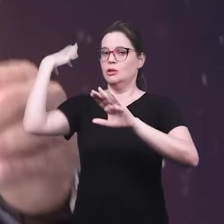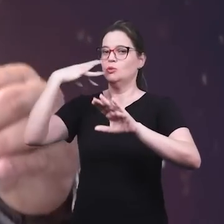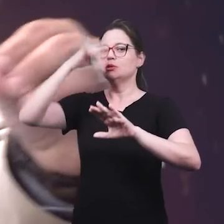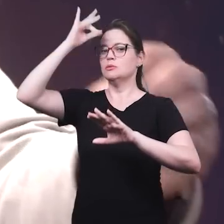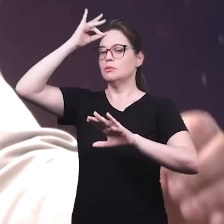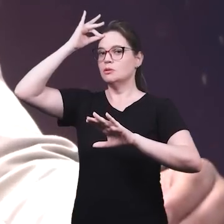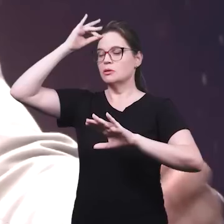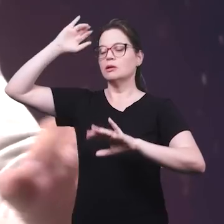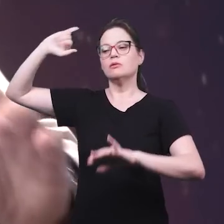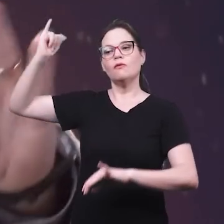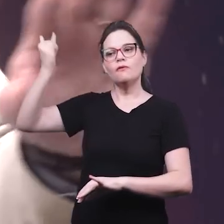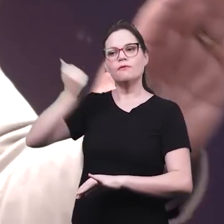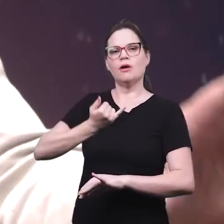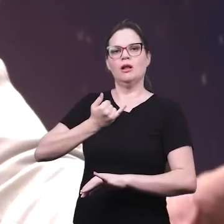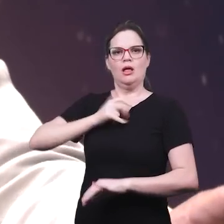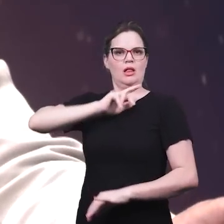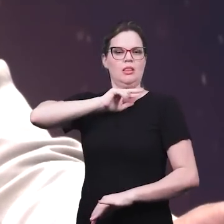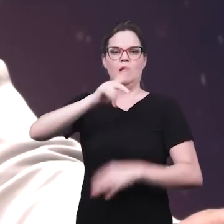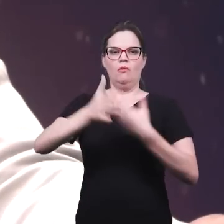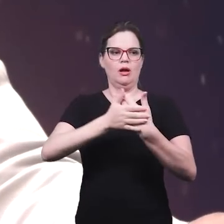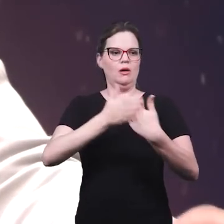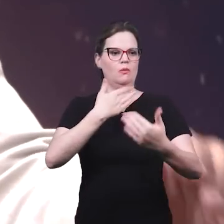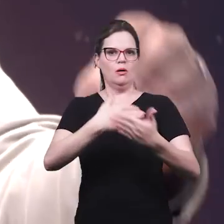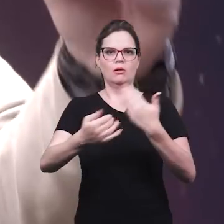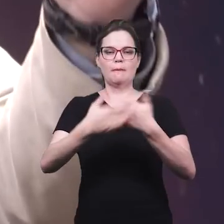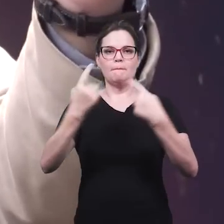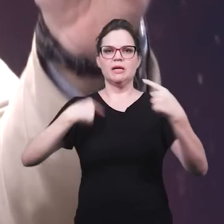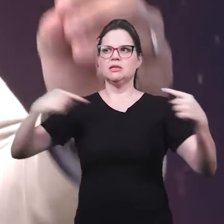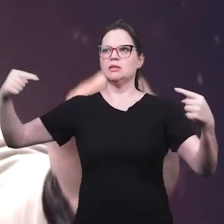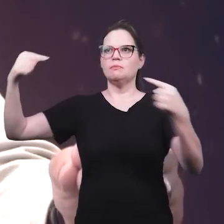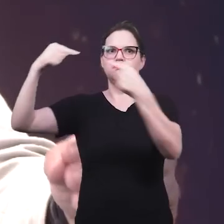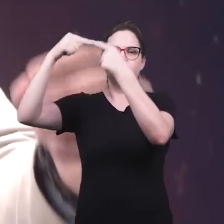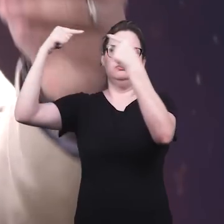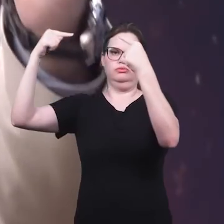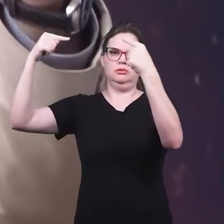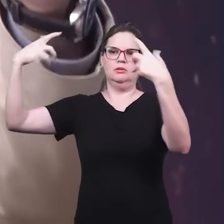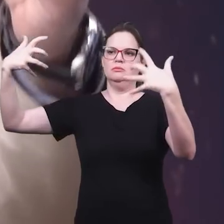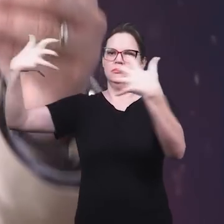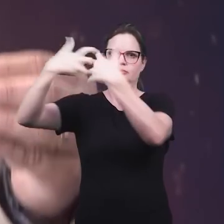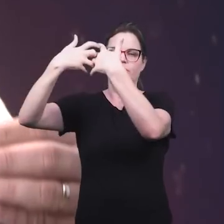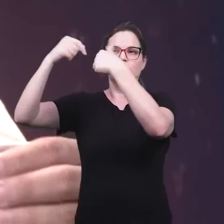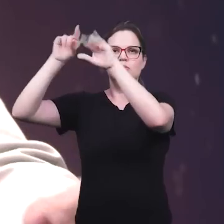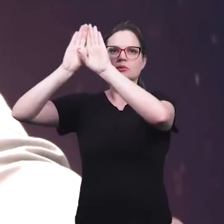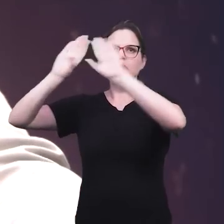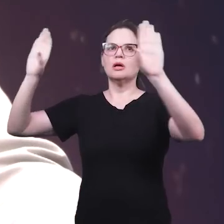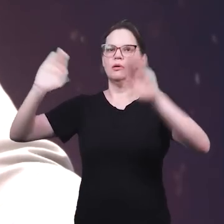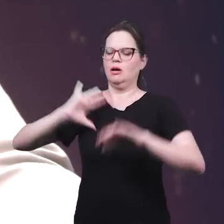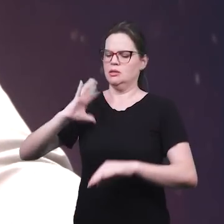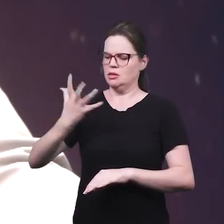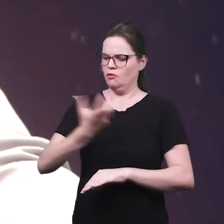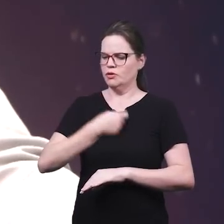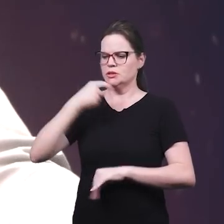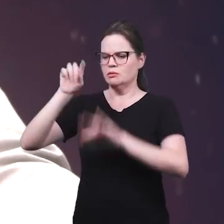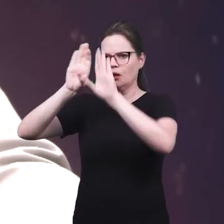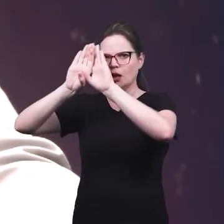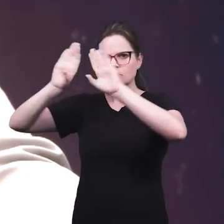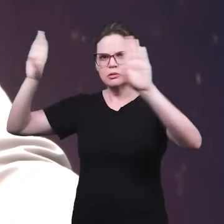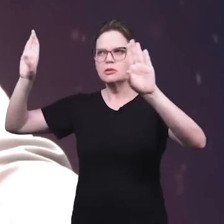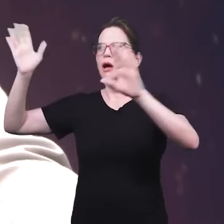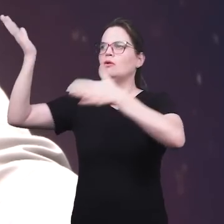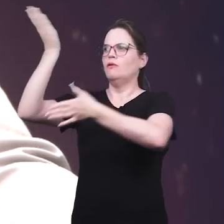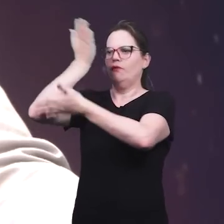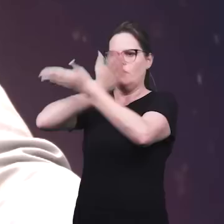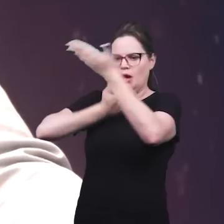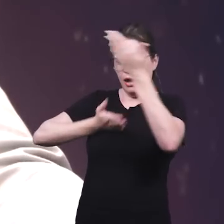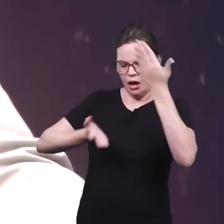ela tem uma origem na eternidade, não veio de qualquer lugar. Ela veio da eternidade, a salvação vem da eternidade, passa no tempo do homem